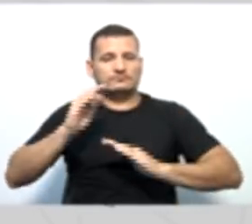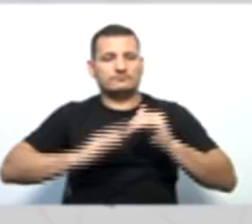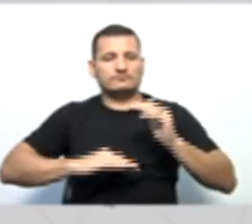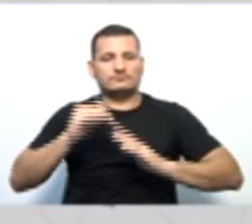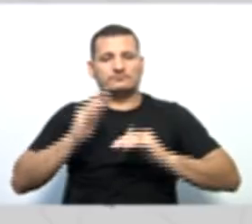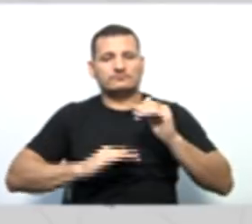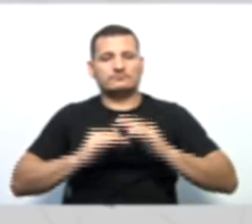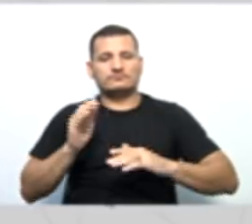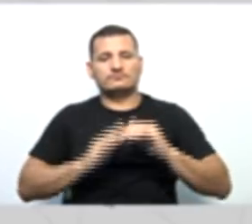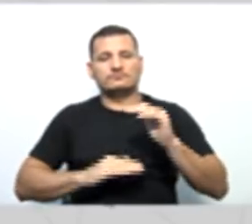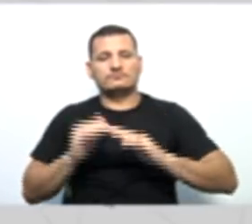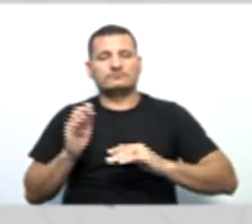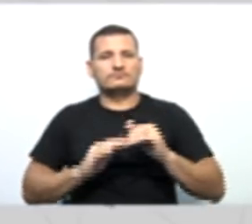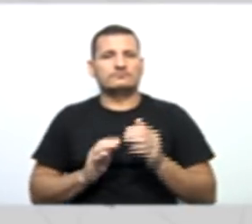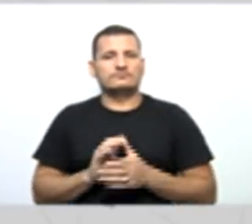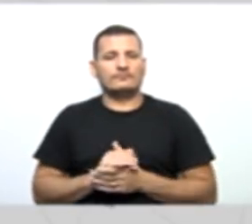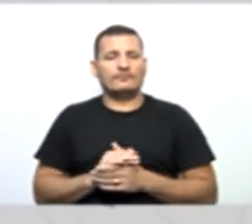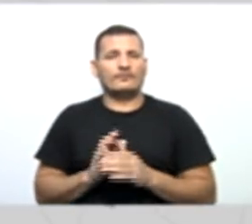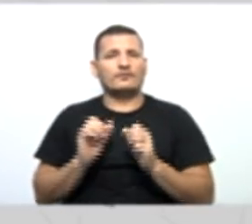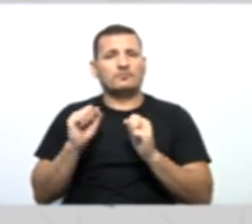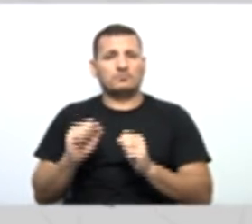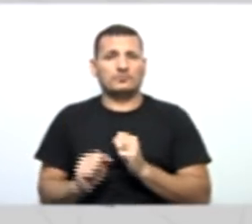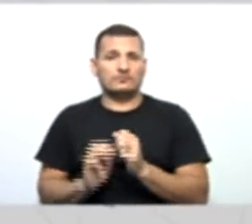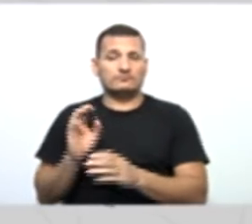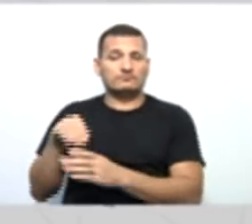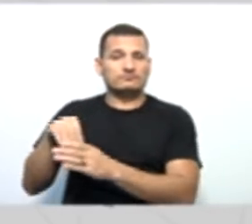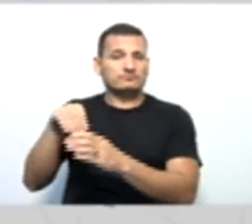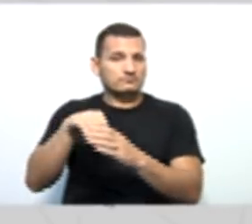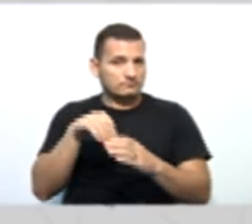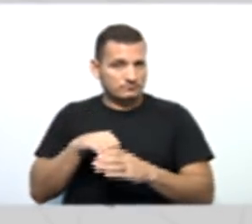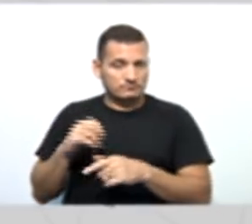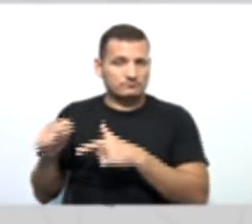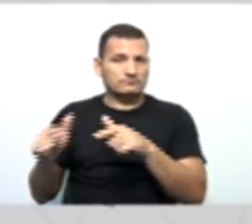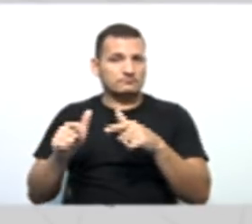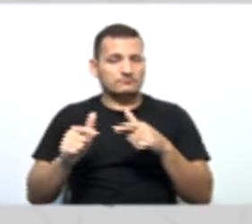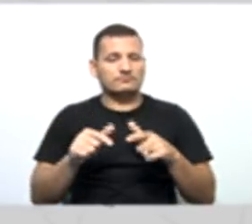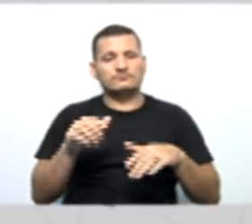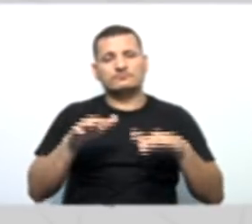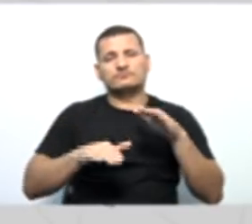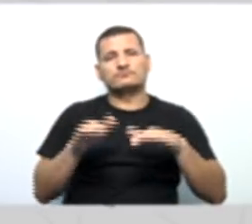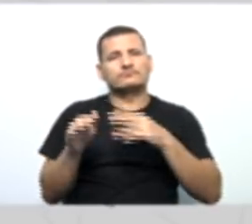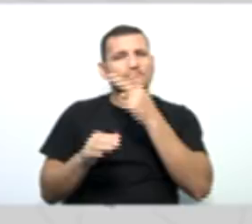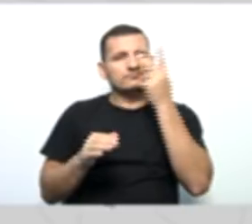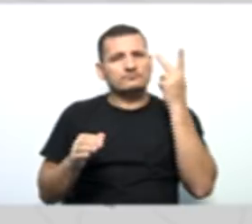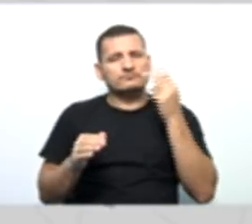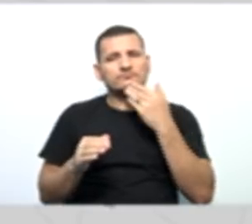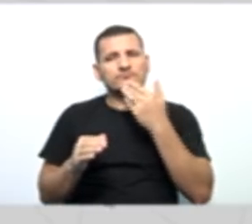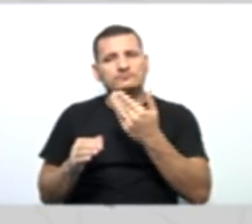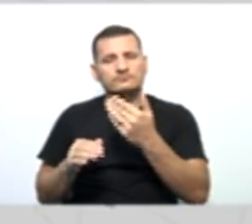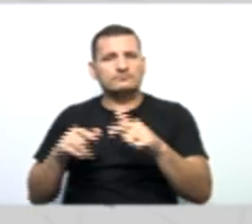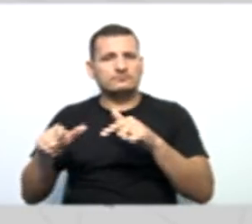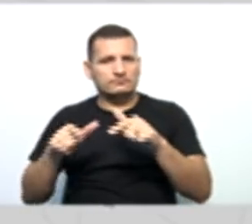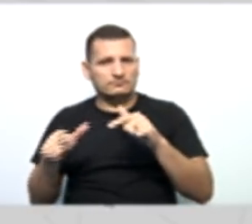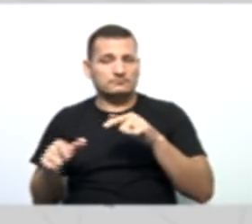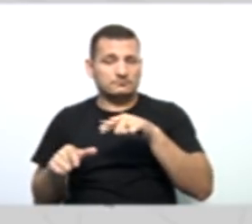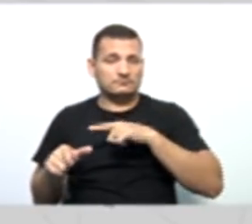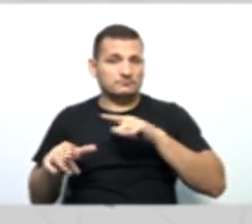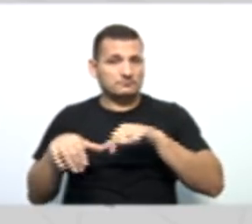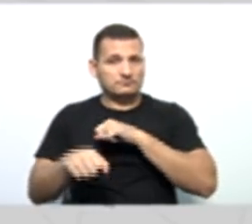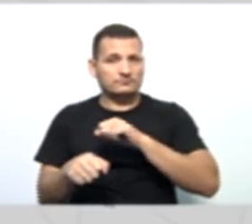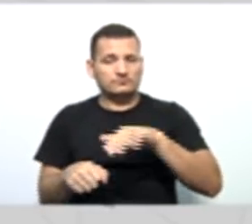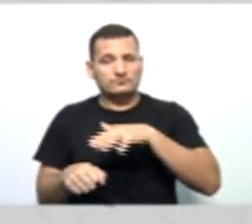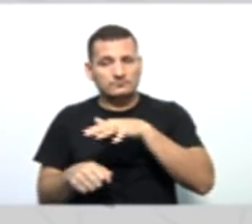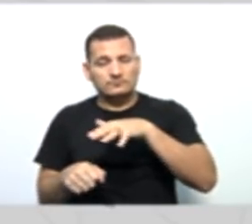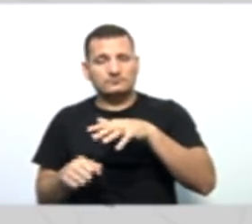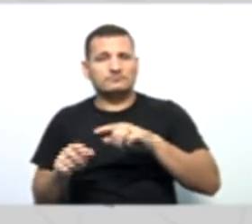que possam originar-se nos locais de trabalho. Às vezes a pessoa vai solicitar um emprego e ela tem até formação na área,